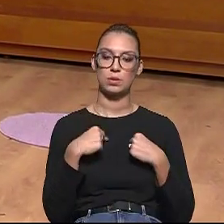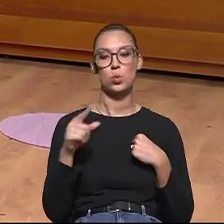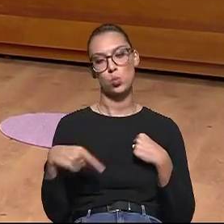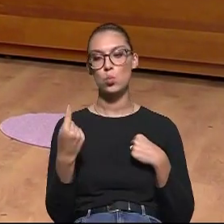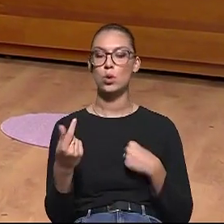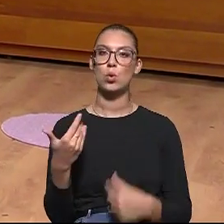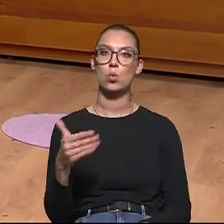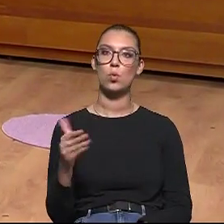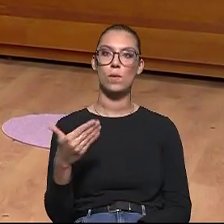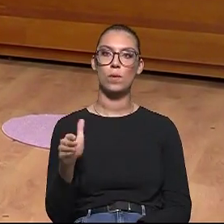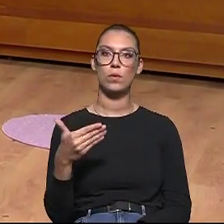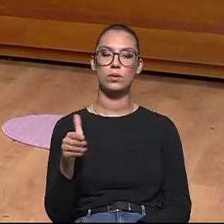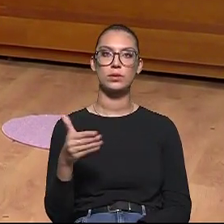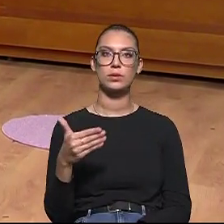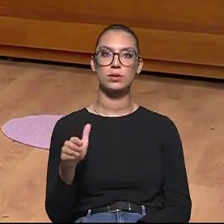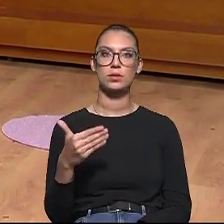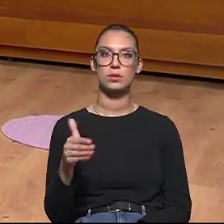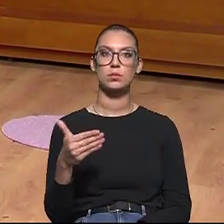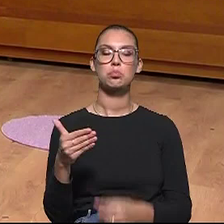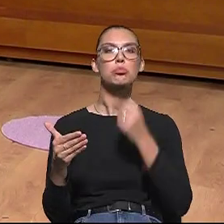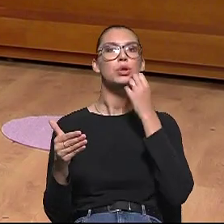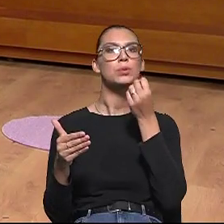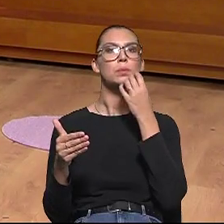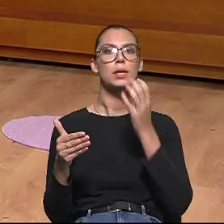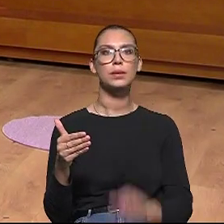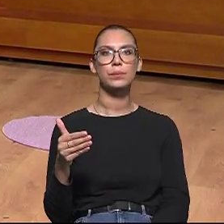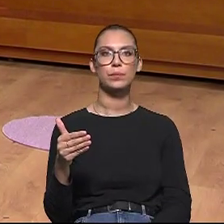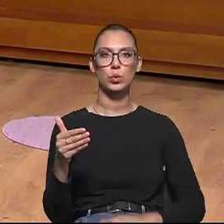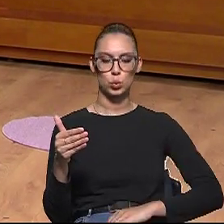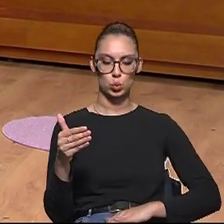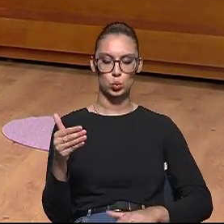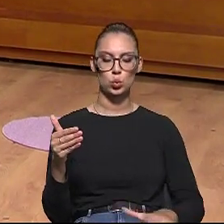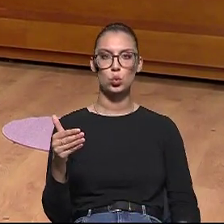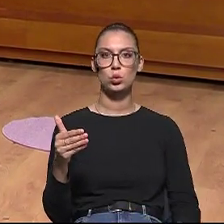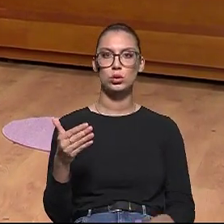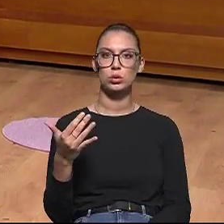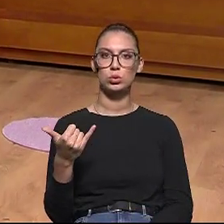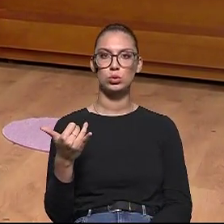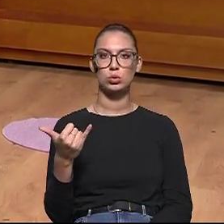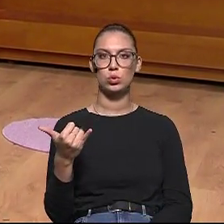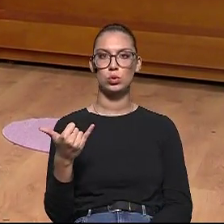camisa, 11. Muito bem. O tule, 12.